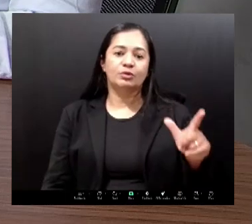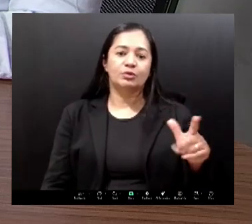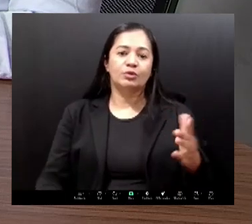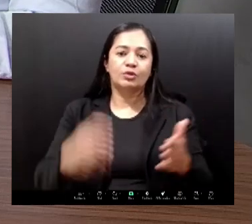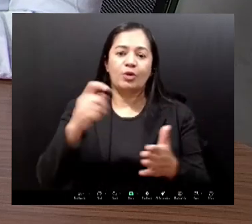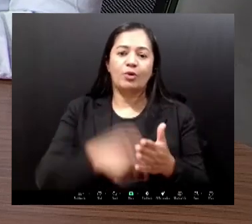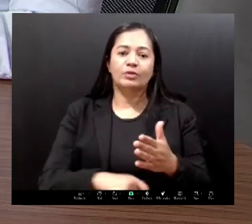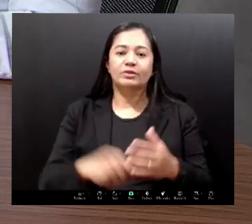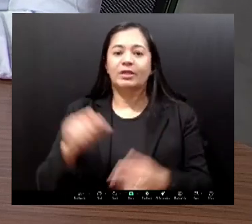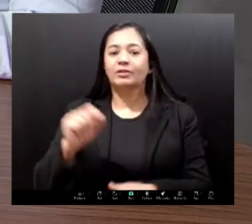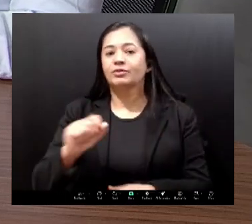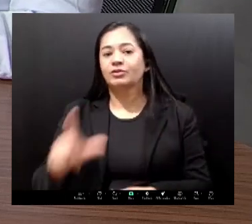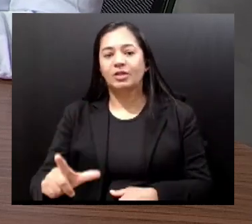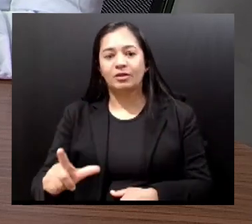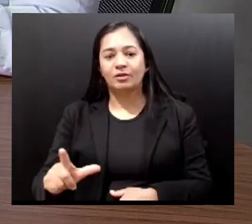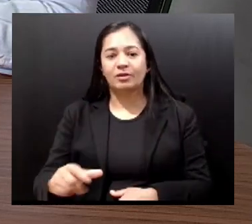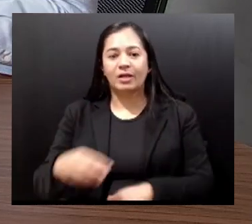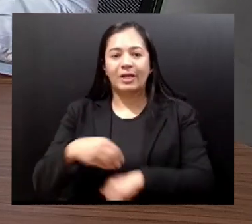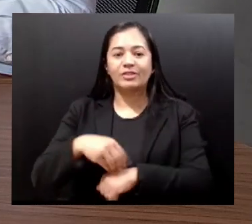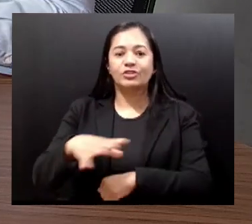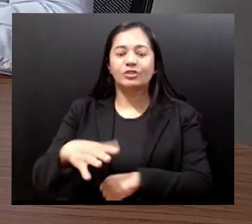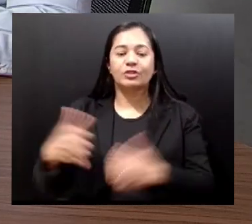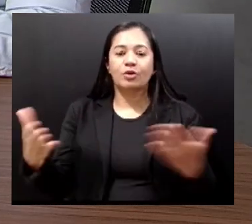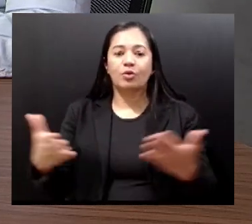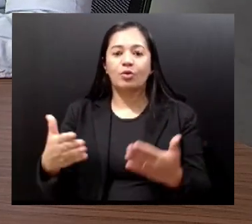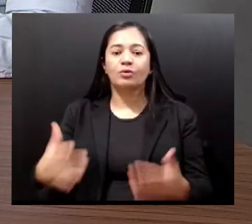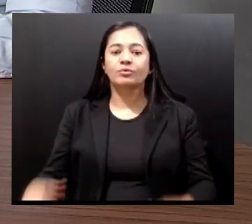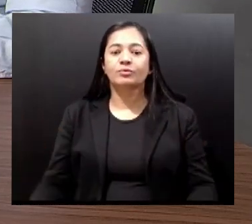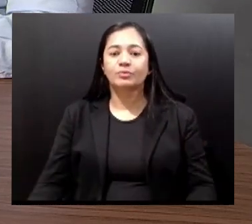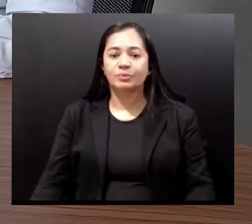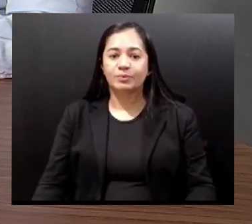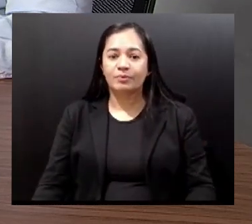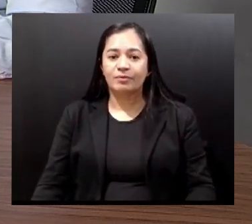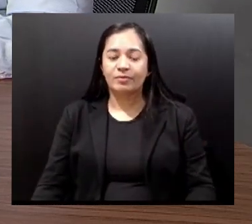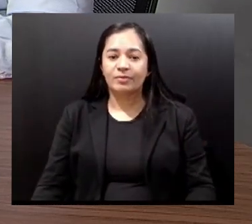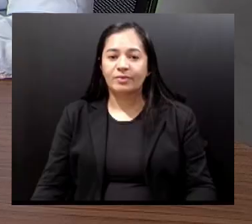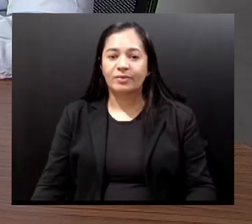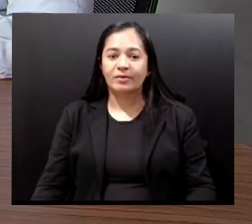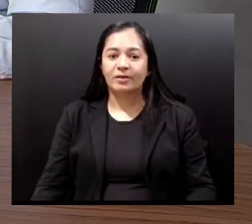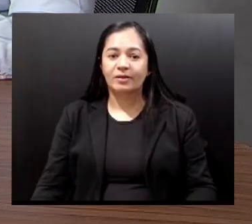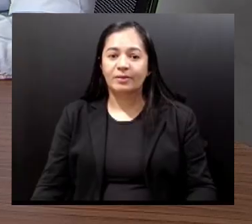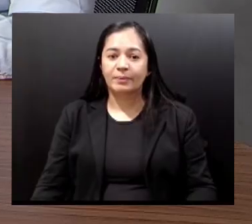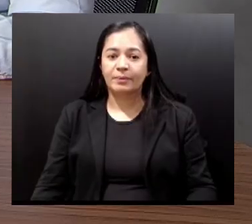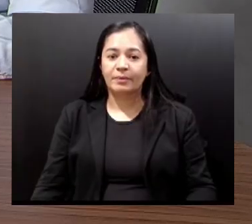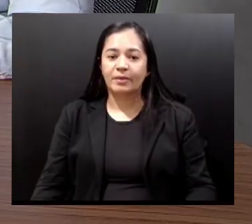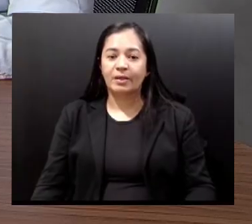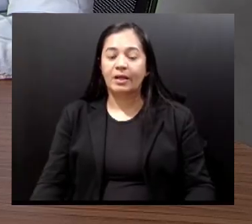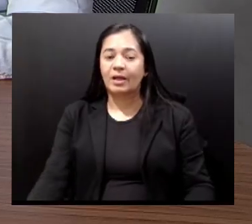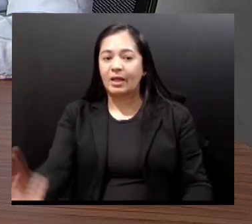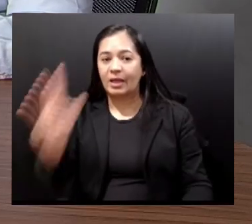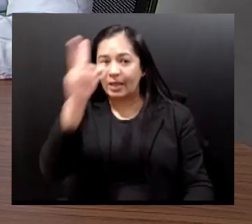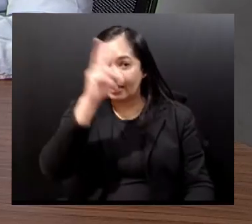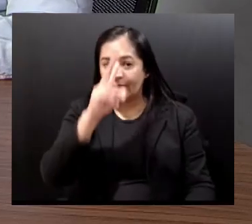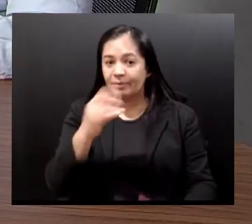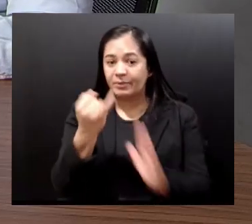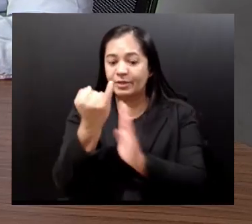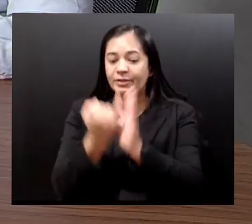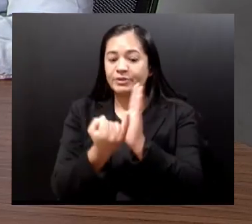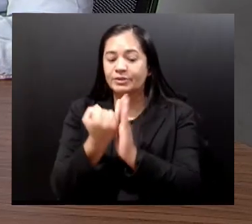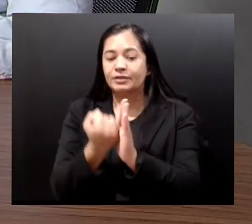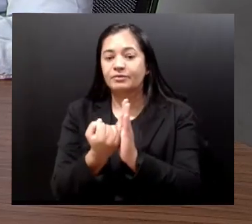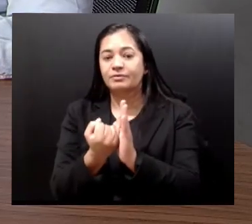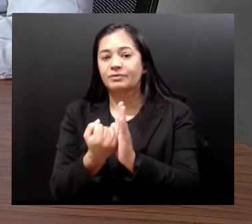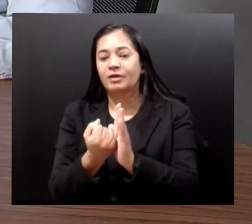A dica de ouro hoje, falamos do IPCA, mas nunca deixe de lembrar da inflação, ou IGPM ou IPCA, porque